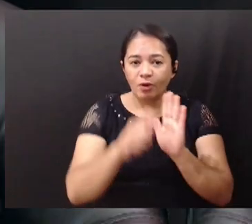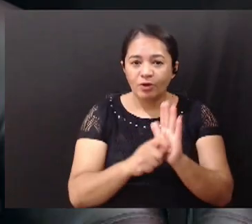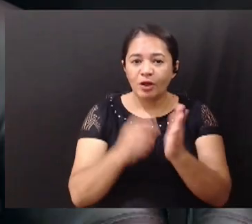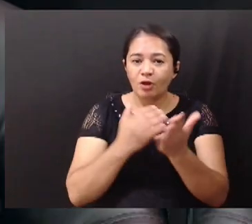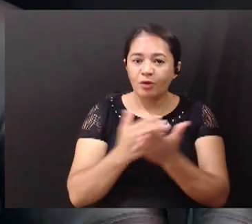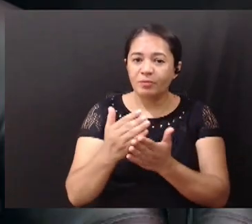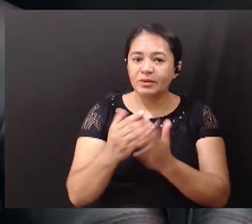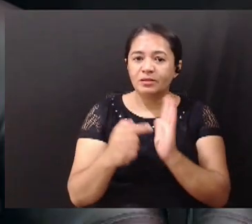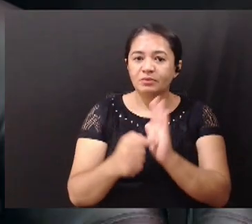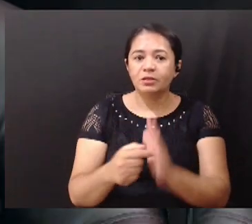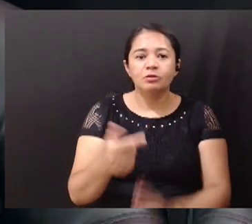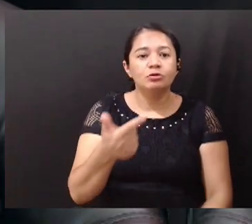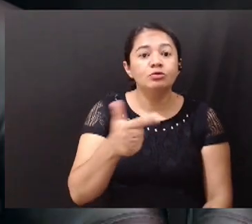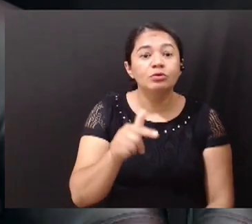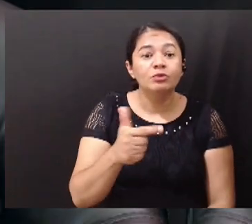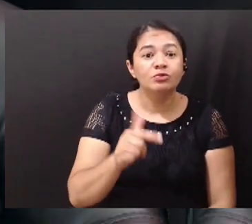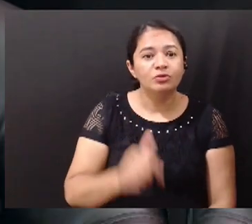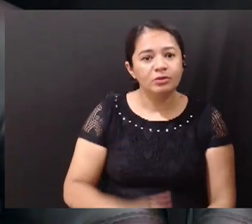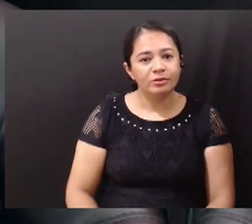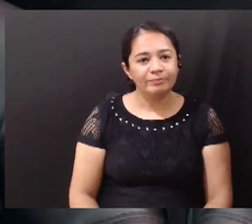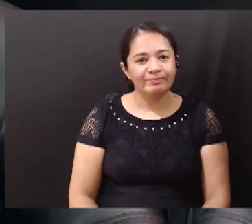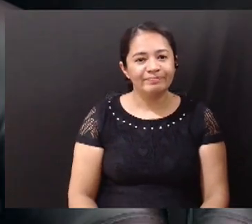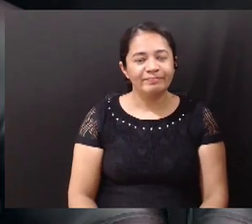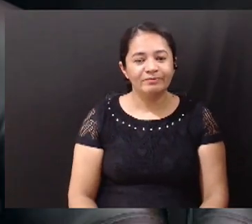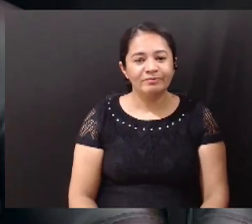tinha. Era